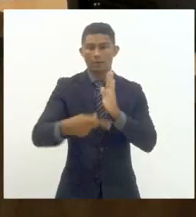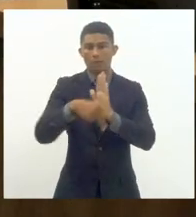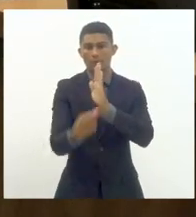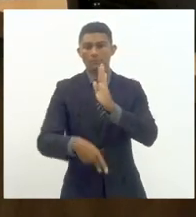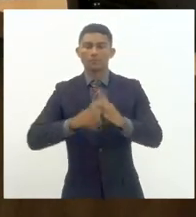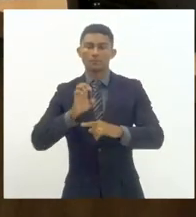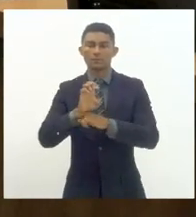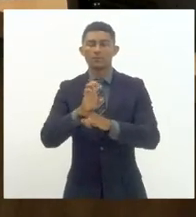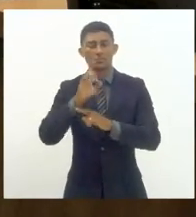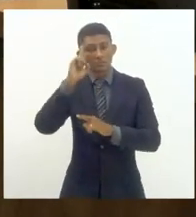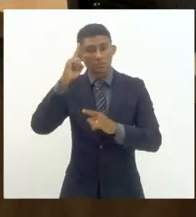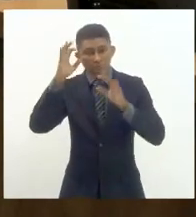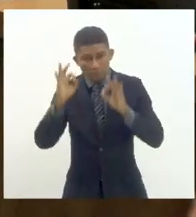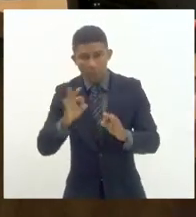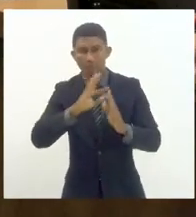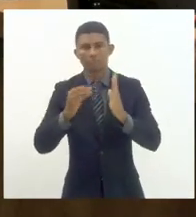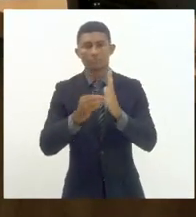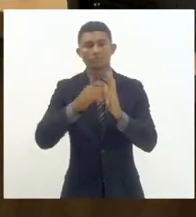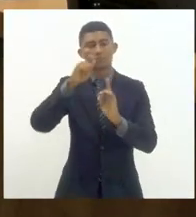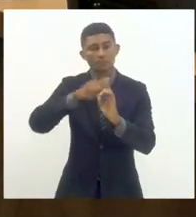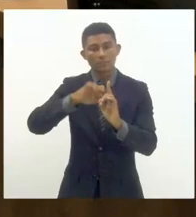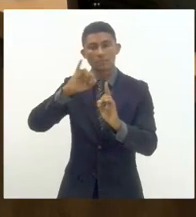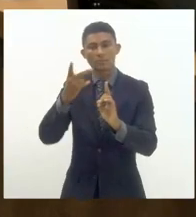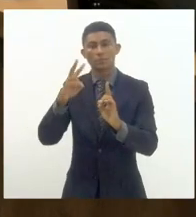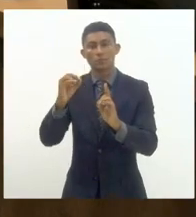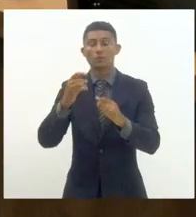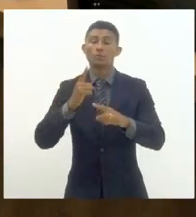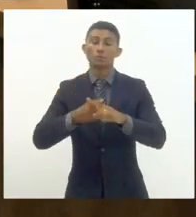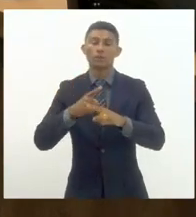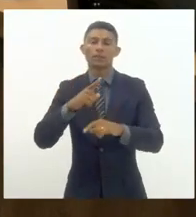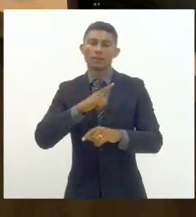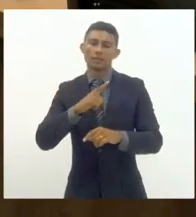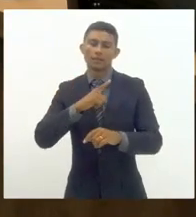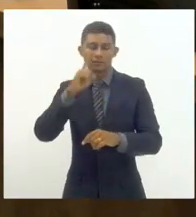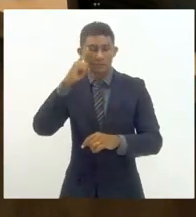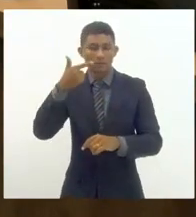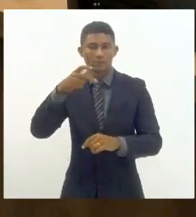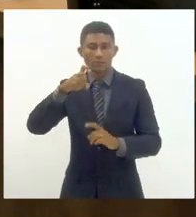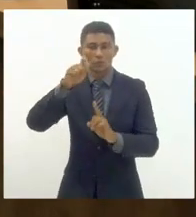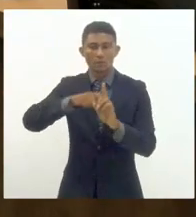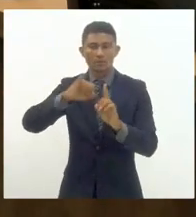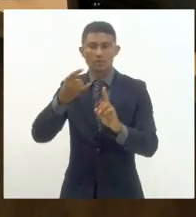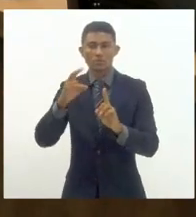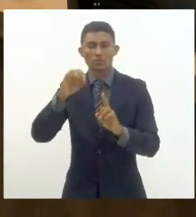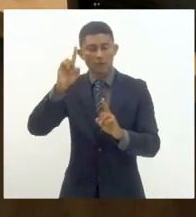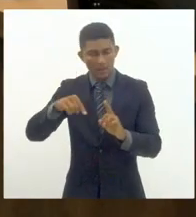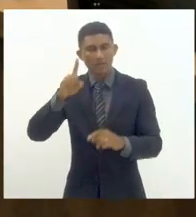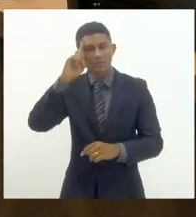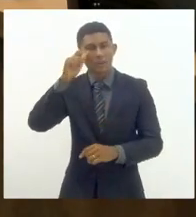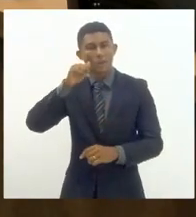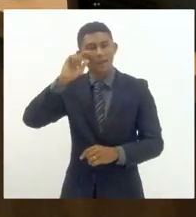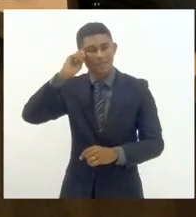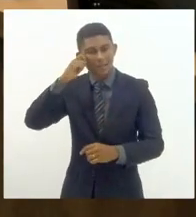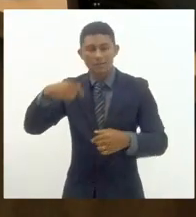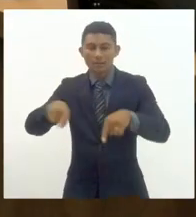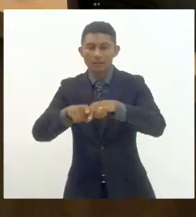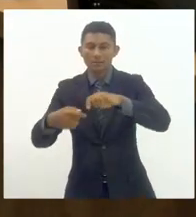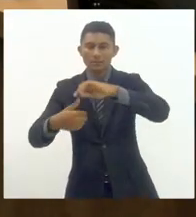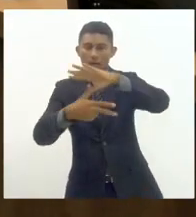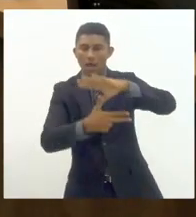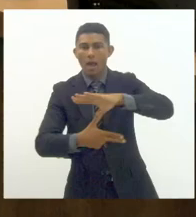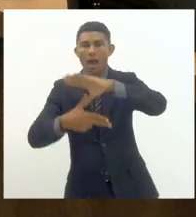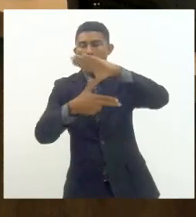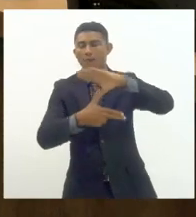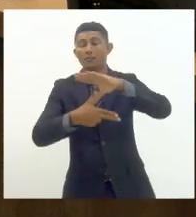data alusiva ao mês de julho, porque tem o dia 25 de julho, que é o Dia da Mulher Negra Latino-Americana e Caribenha, e, portanto, deputada enfermeira